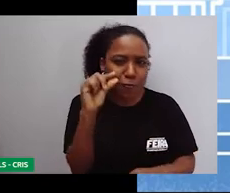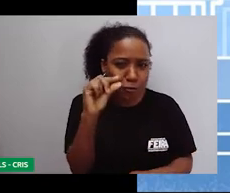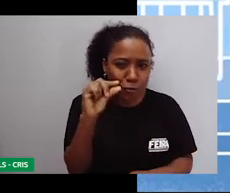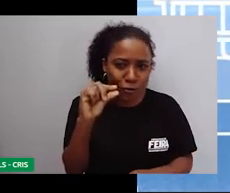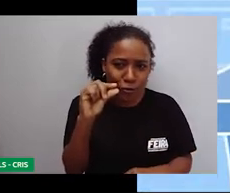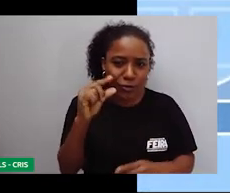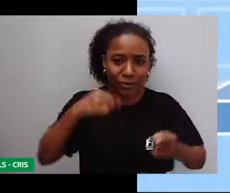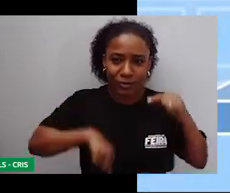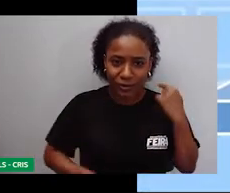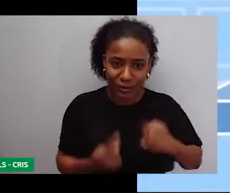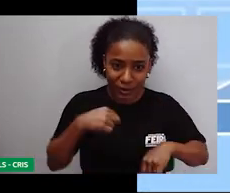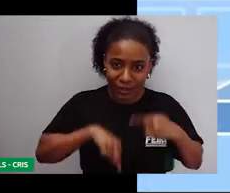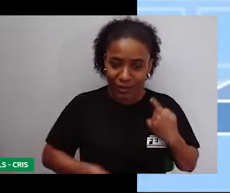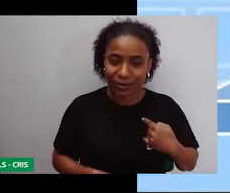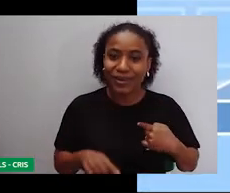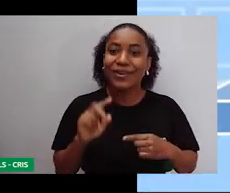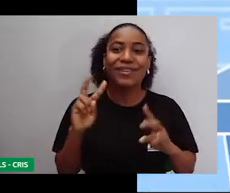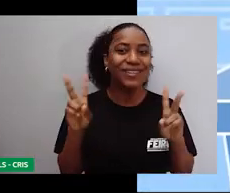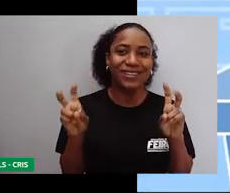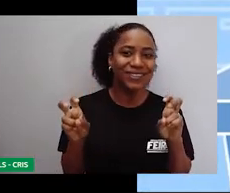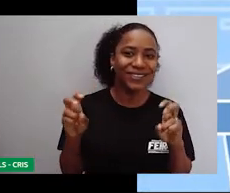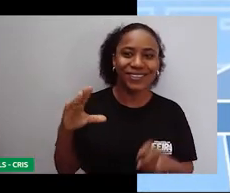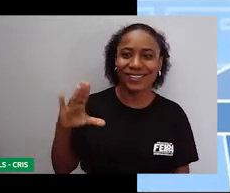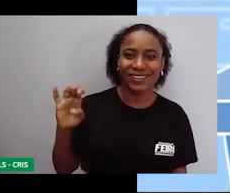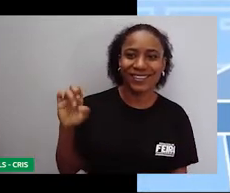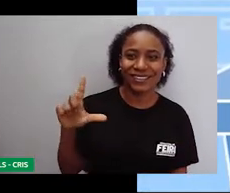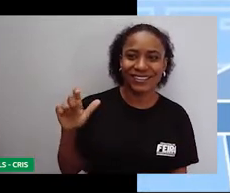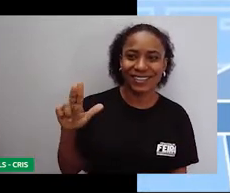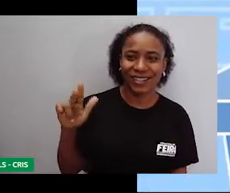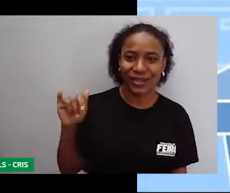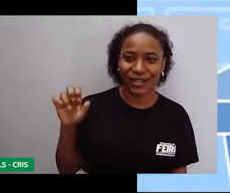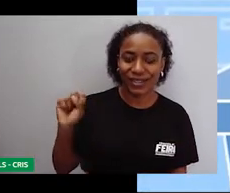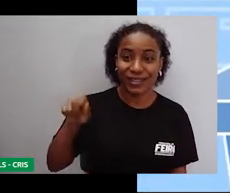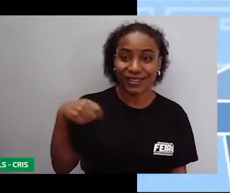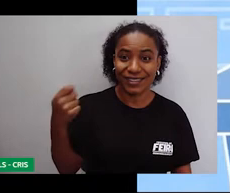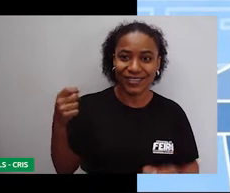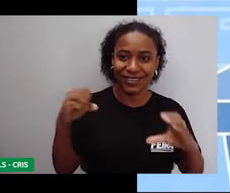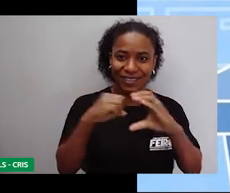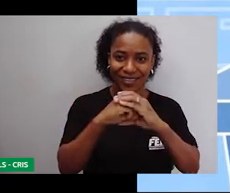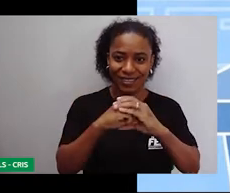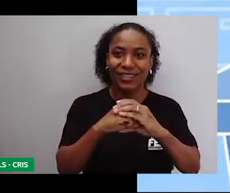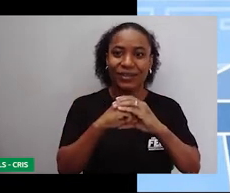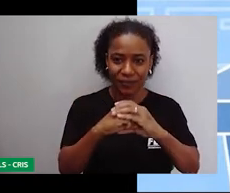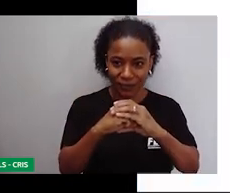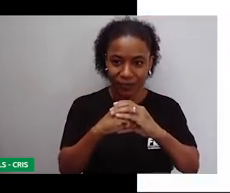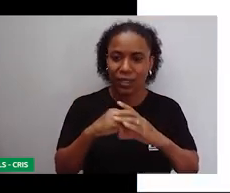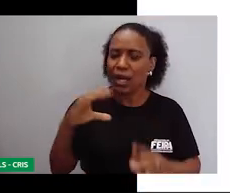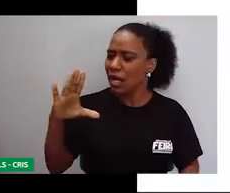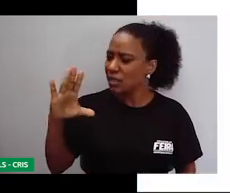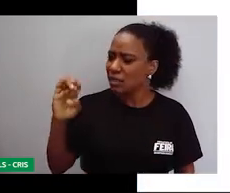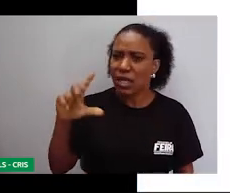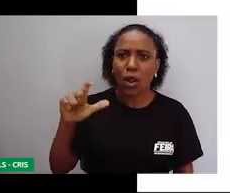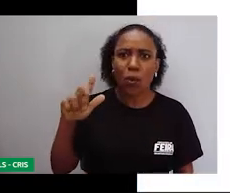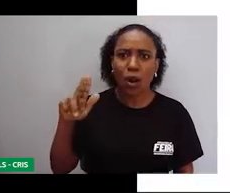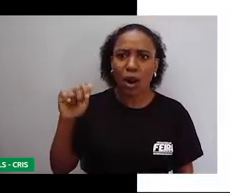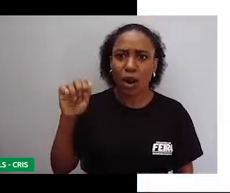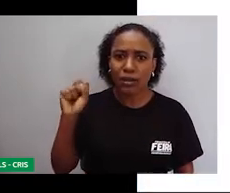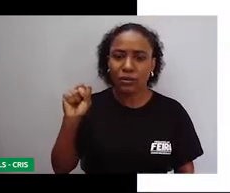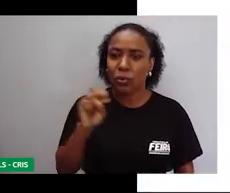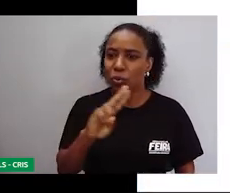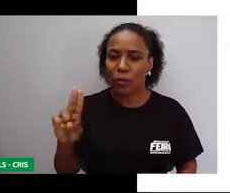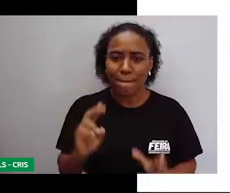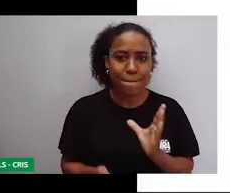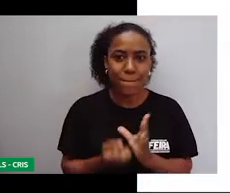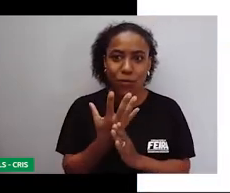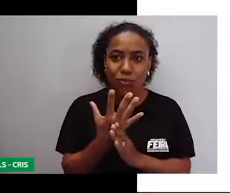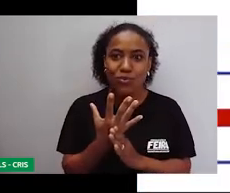Estou falando das células. O nome célula foi usado pela primeira vez por um